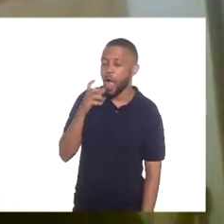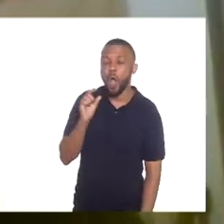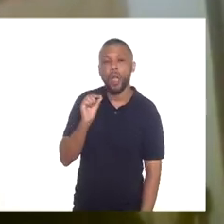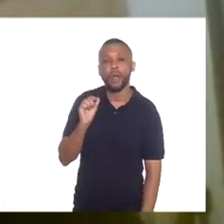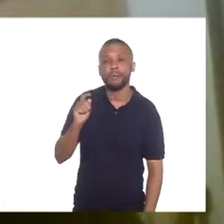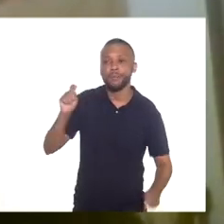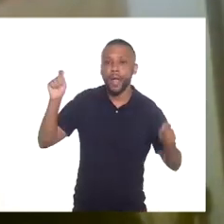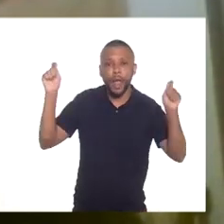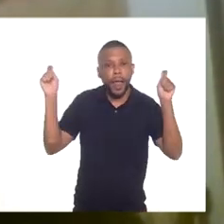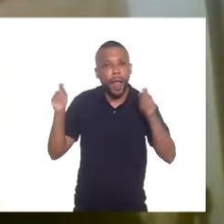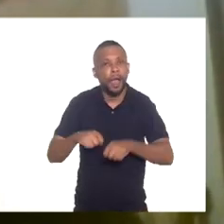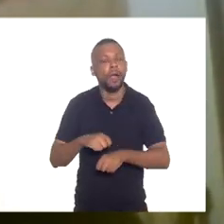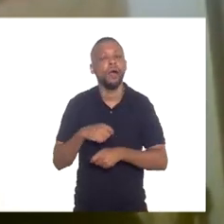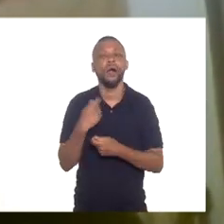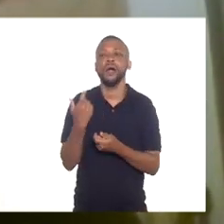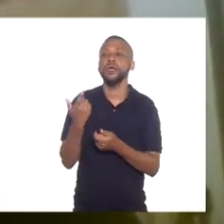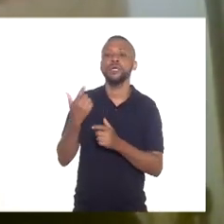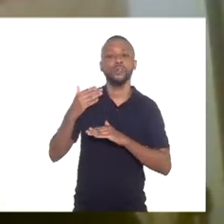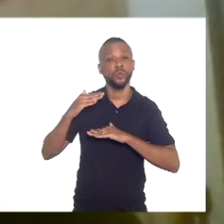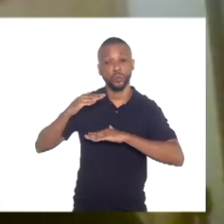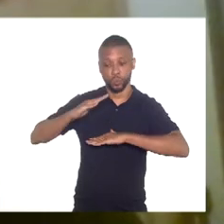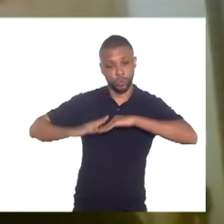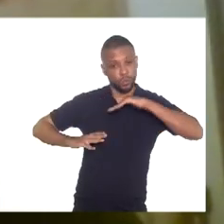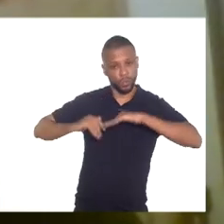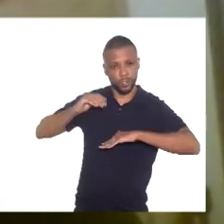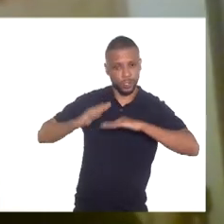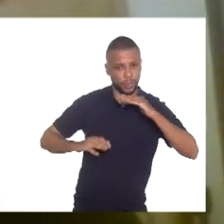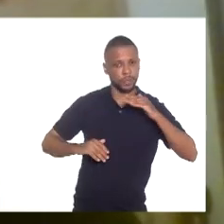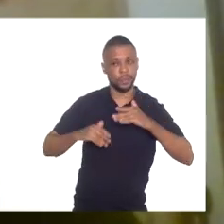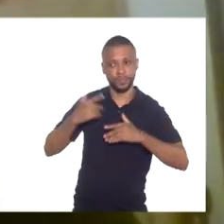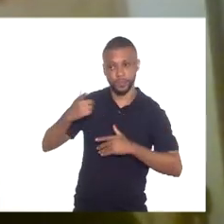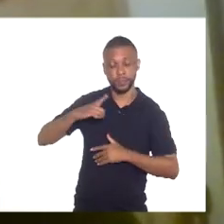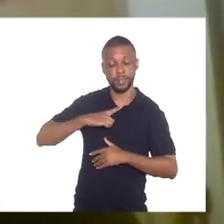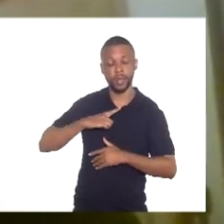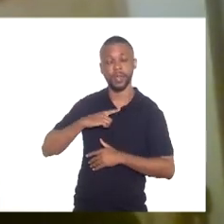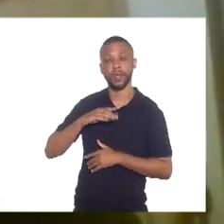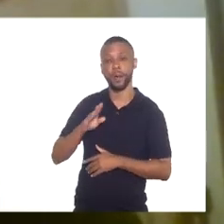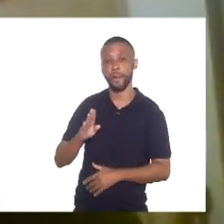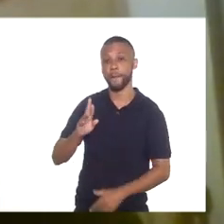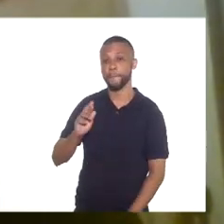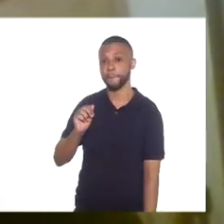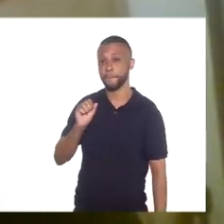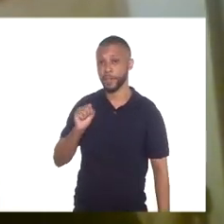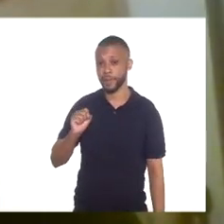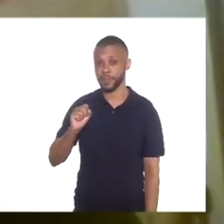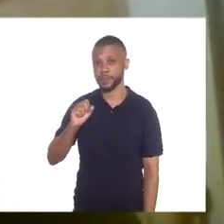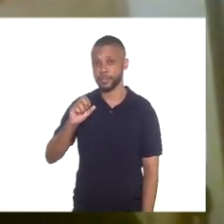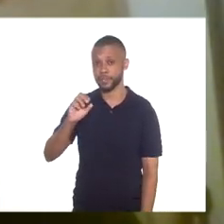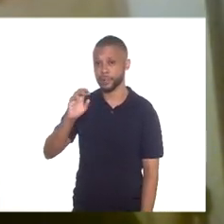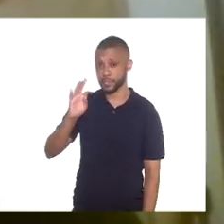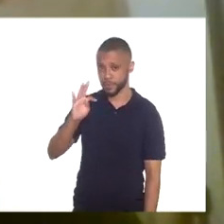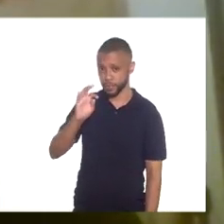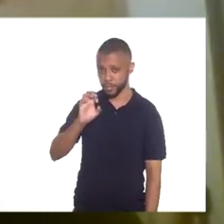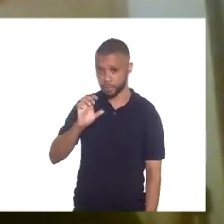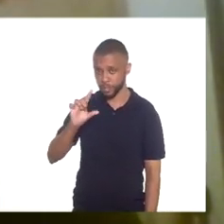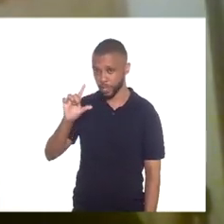de Singapura, dentre eles o Brasfels, né, que fornece